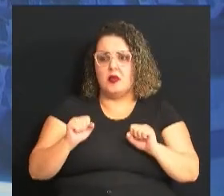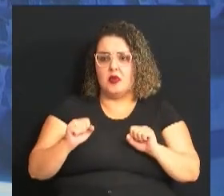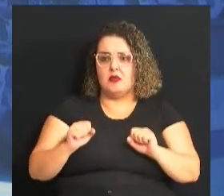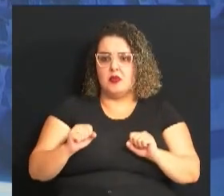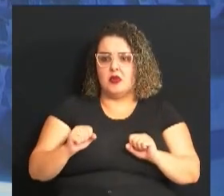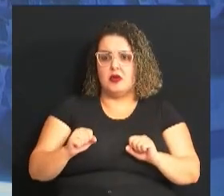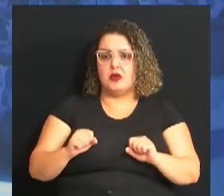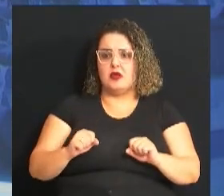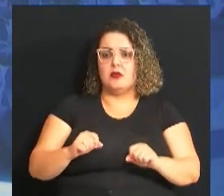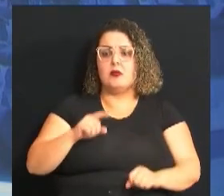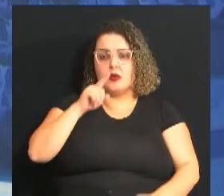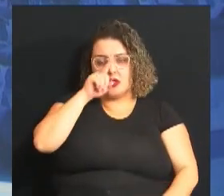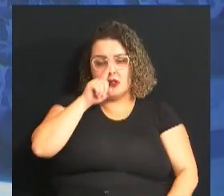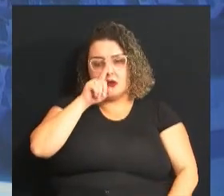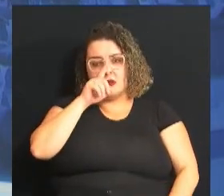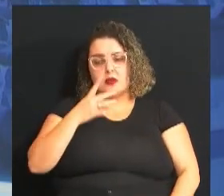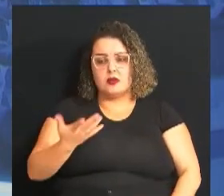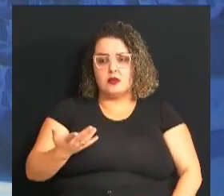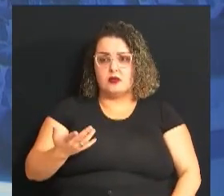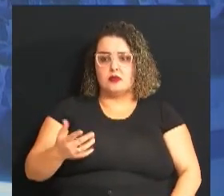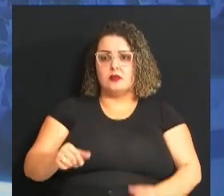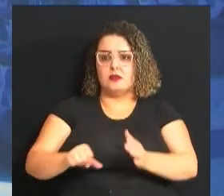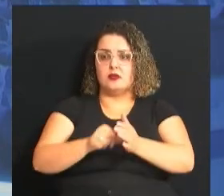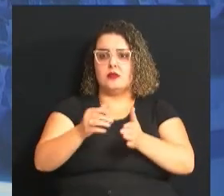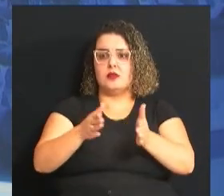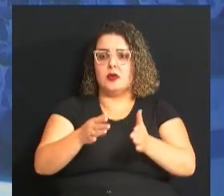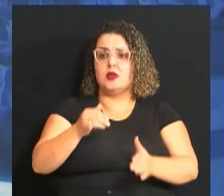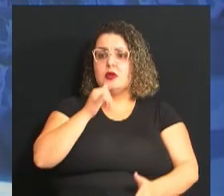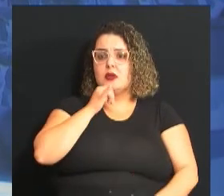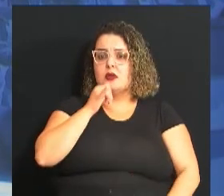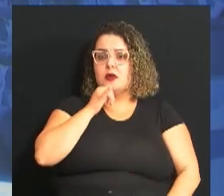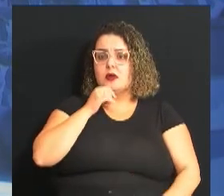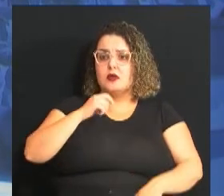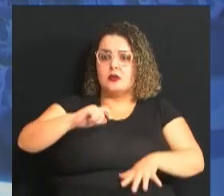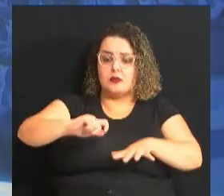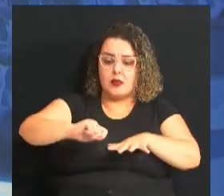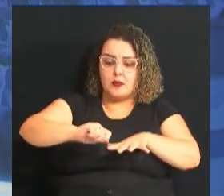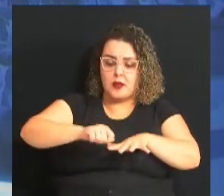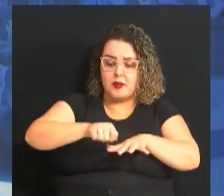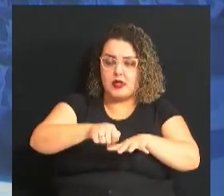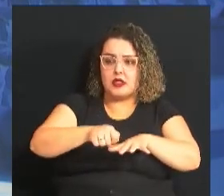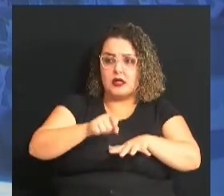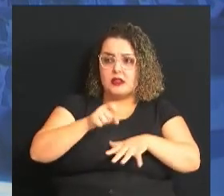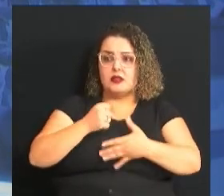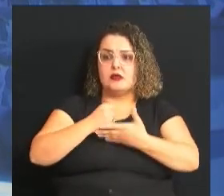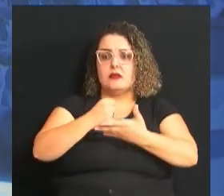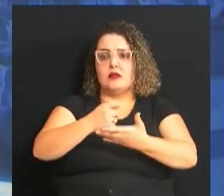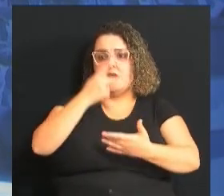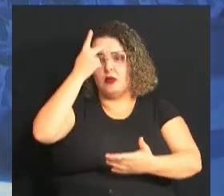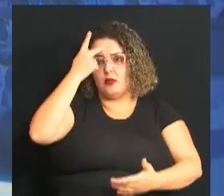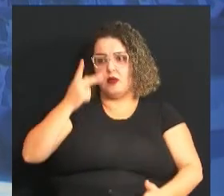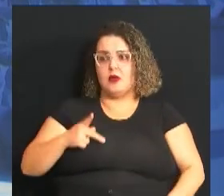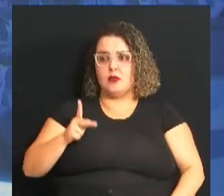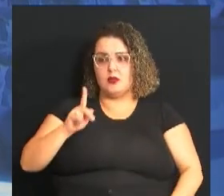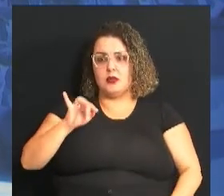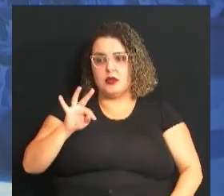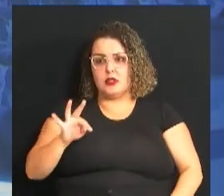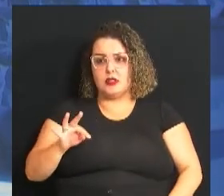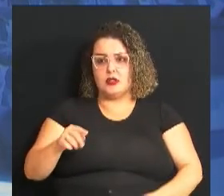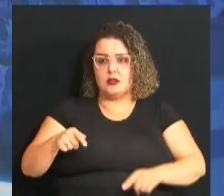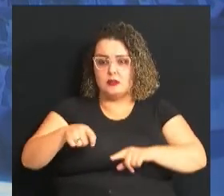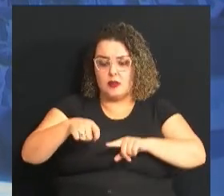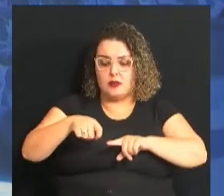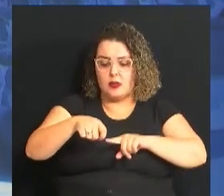colocando em risco. No primeiro bloco a gente citou um exemplo de ir à manicure e não levar o próprio alicate, a própria lixa. Uma